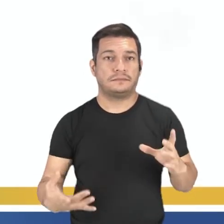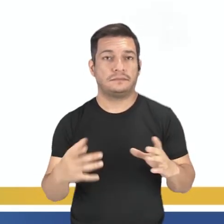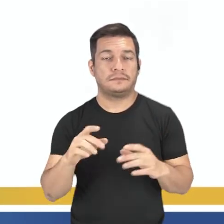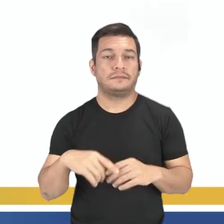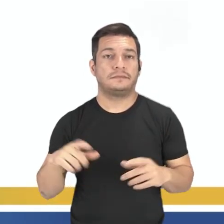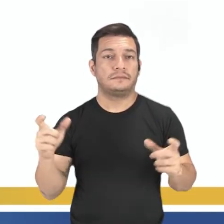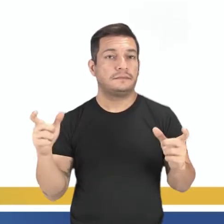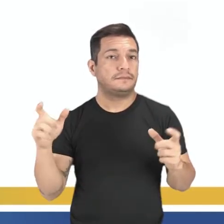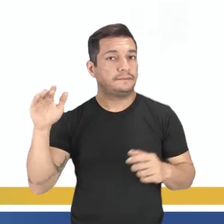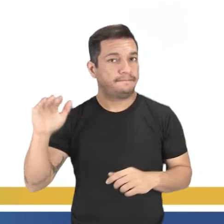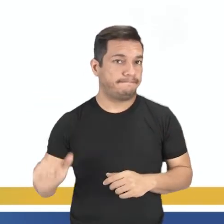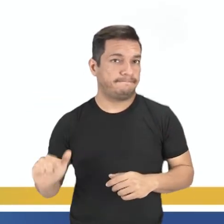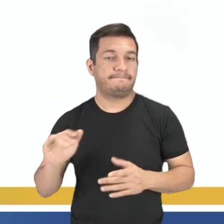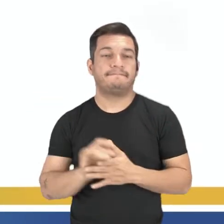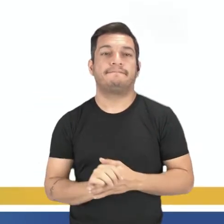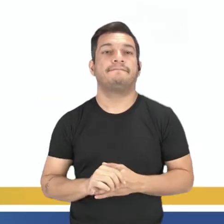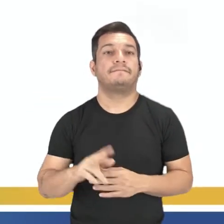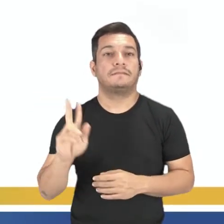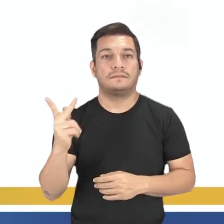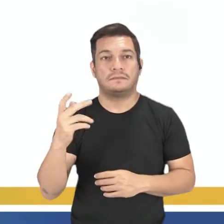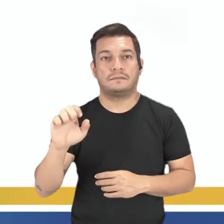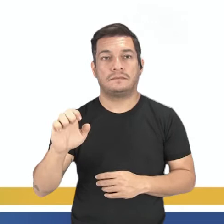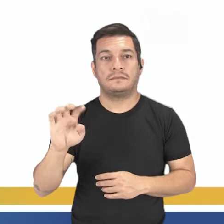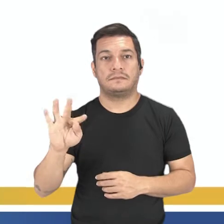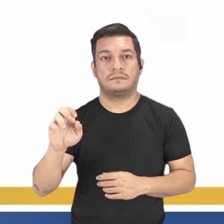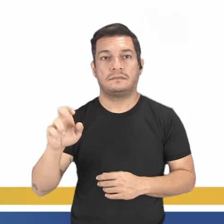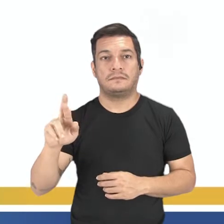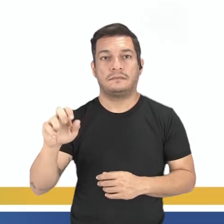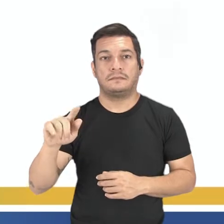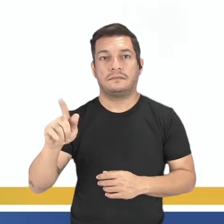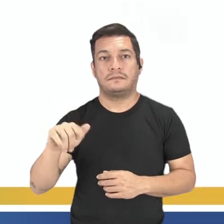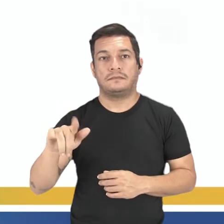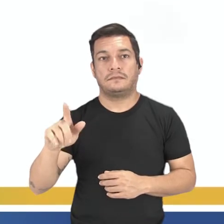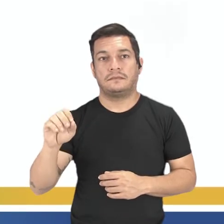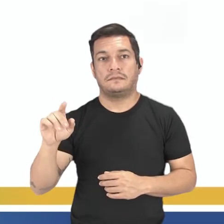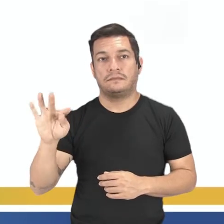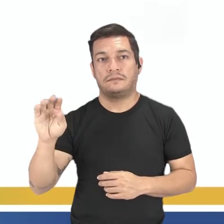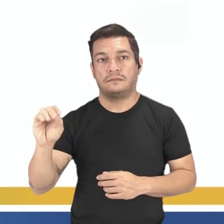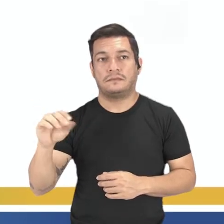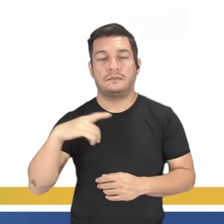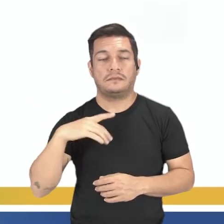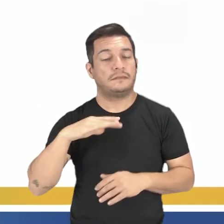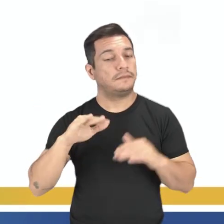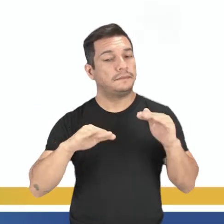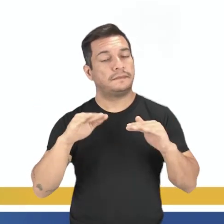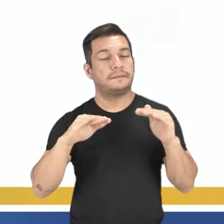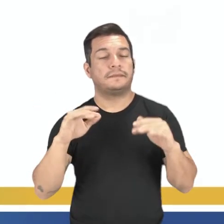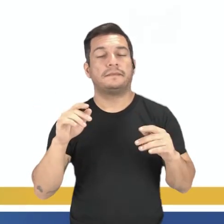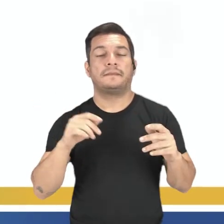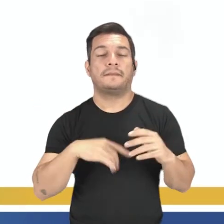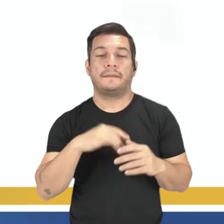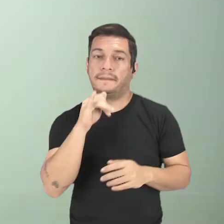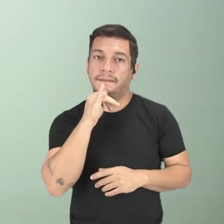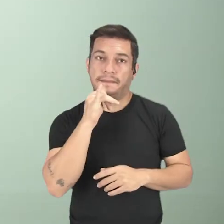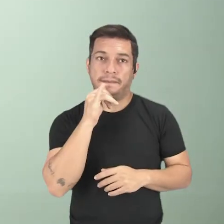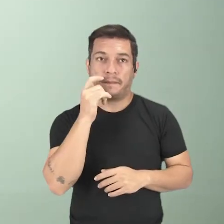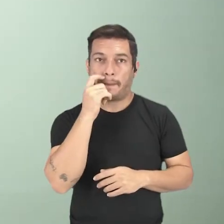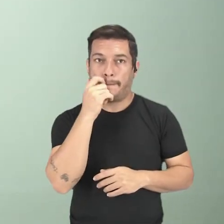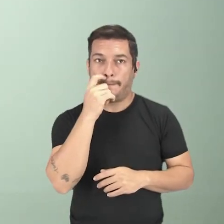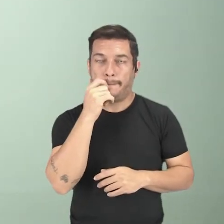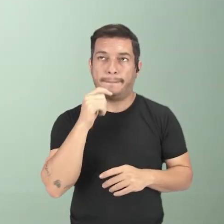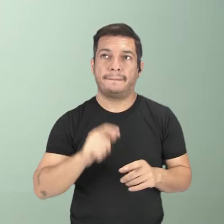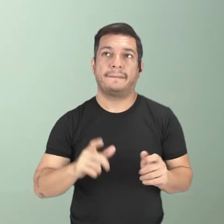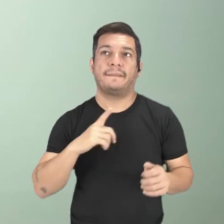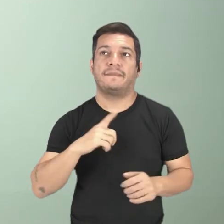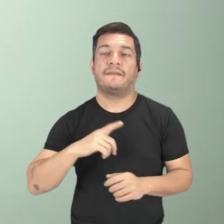possível. E a heterozigose, então eu tenho a média, né? Por exemplo, é um exemplo, pode ser que eu